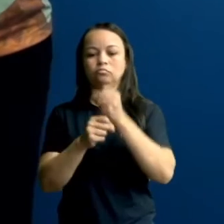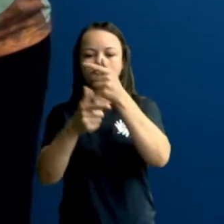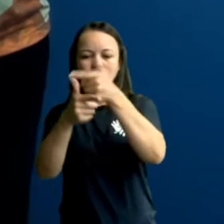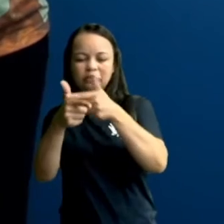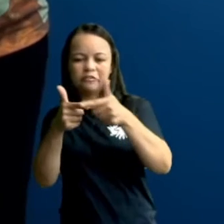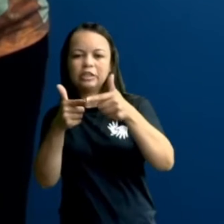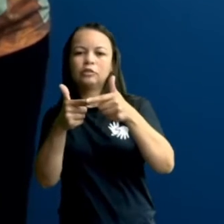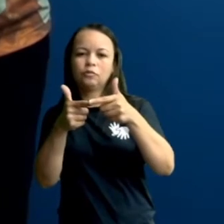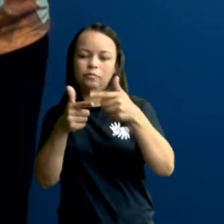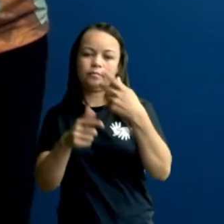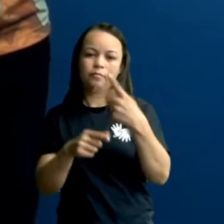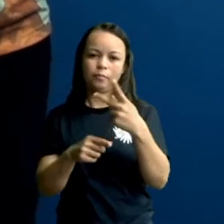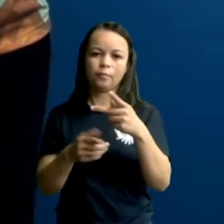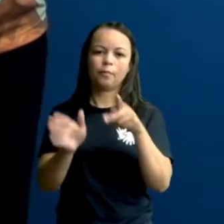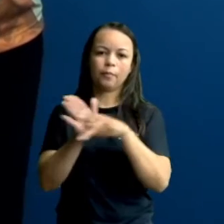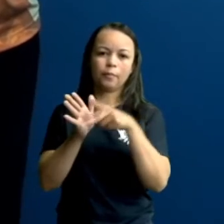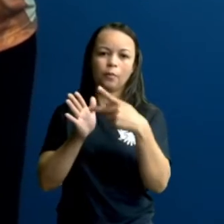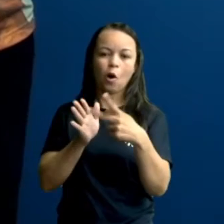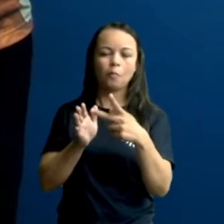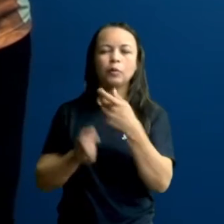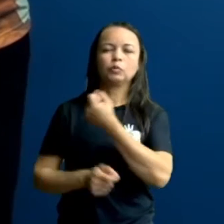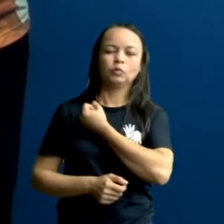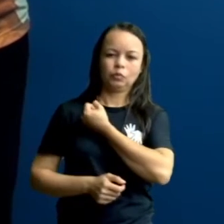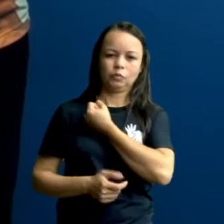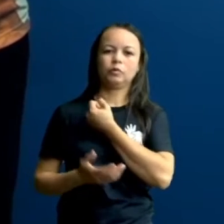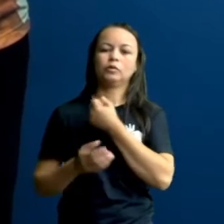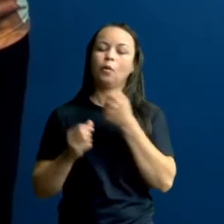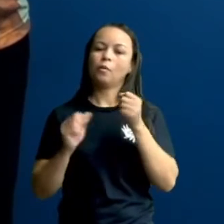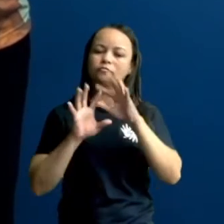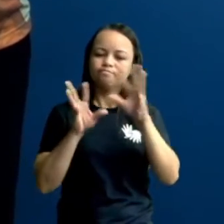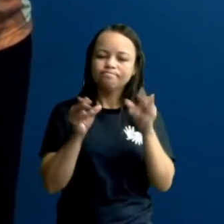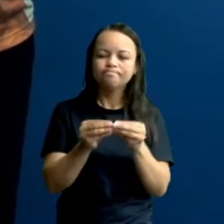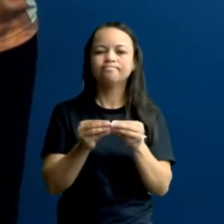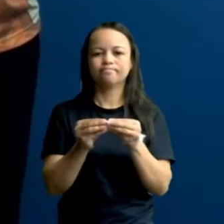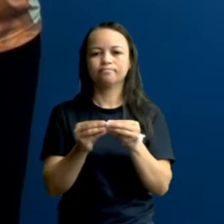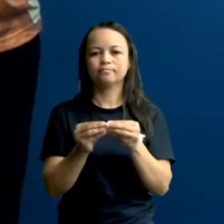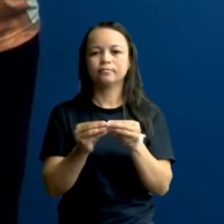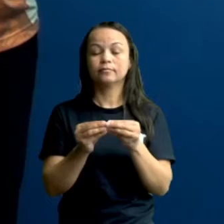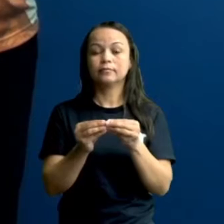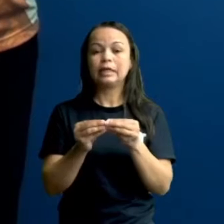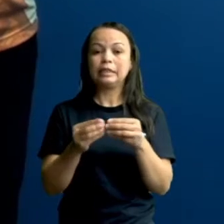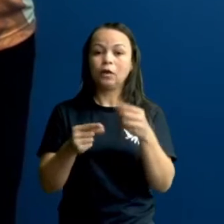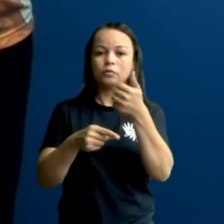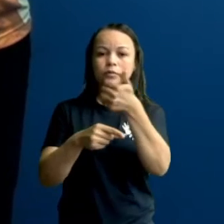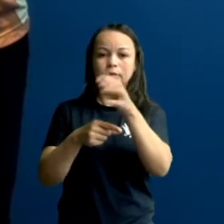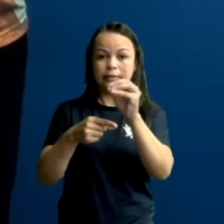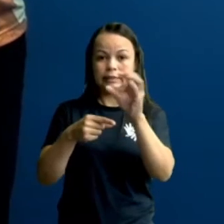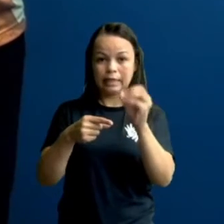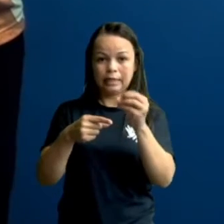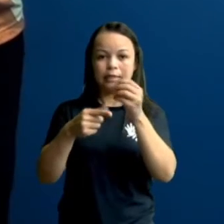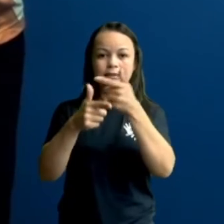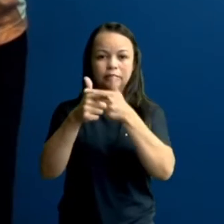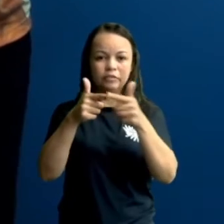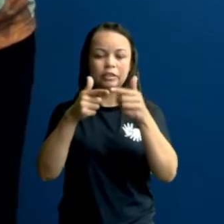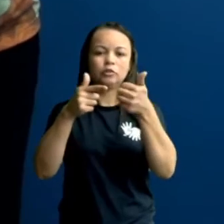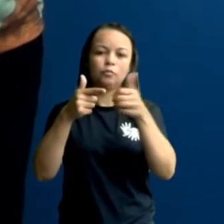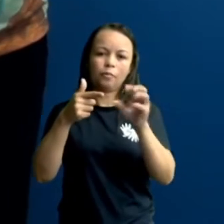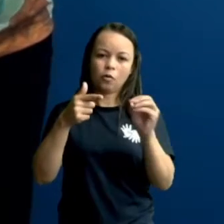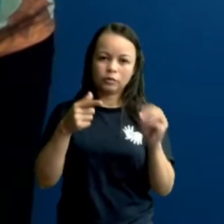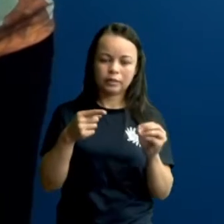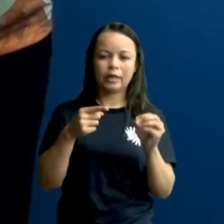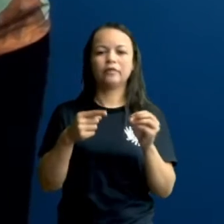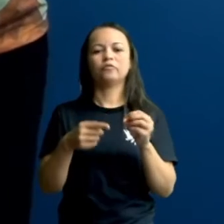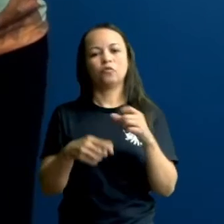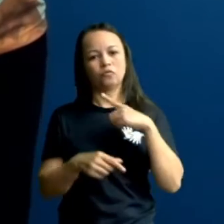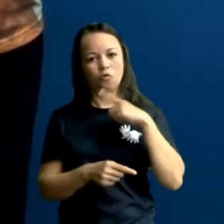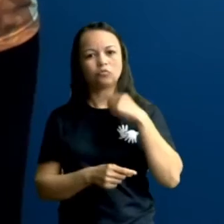por um mesmo número, então eu posso fazer essa simplificação. Então, o 100 aí não é dividido por 100, eu vou ter 1 no numerador. O outro 100